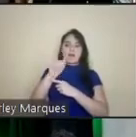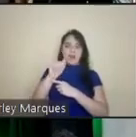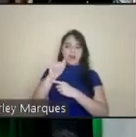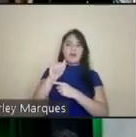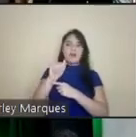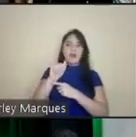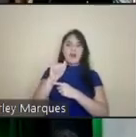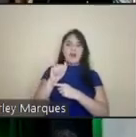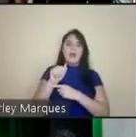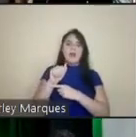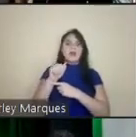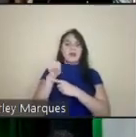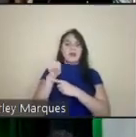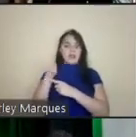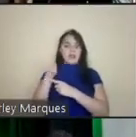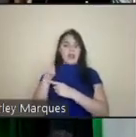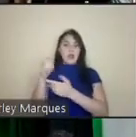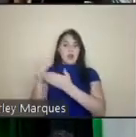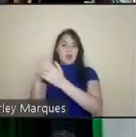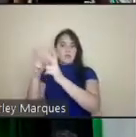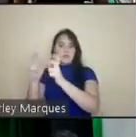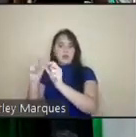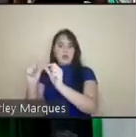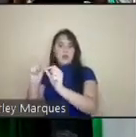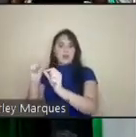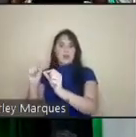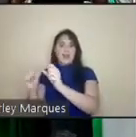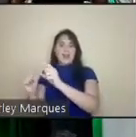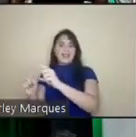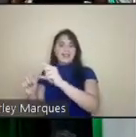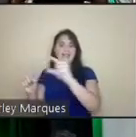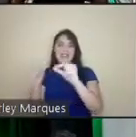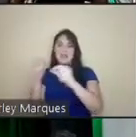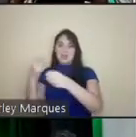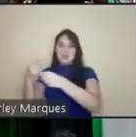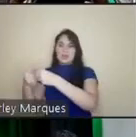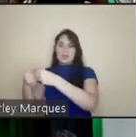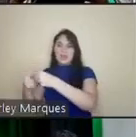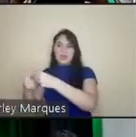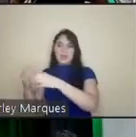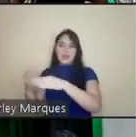mar de volta para o sertão, que é esse meu espaço-tempo